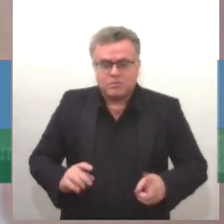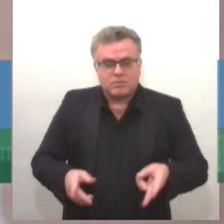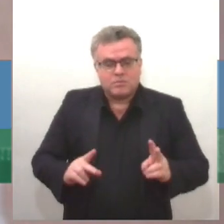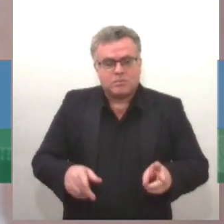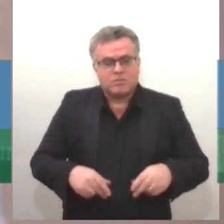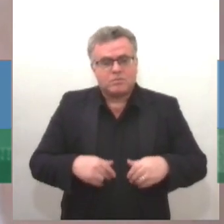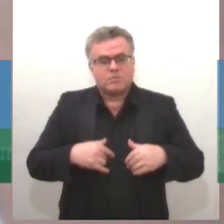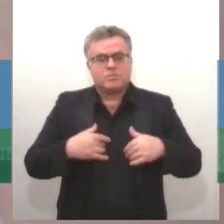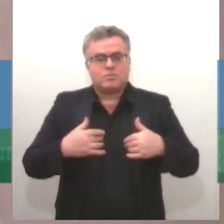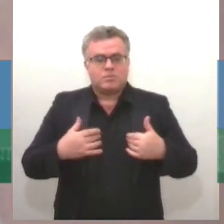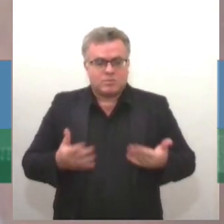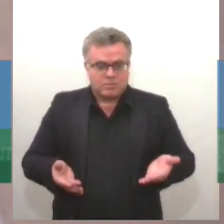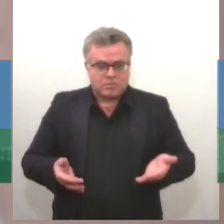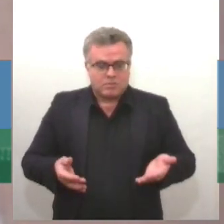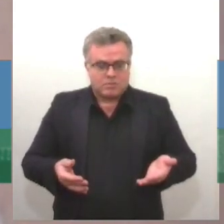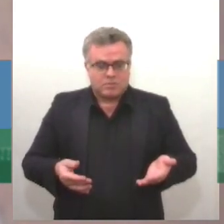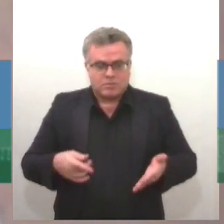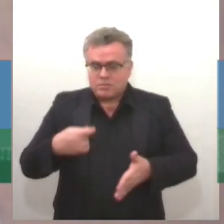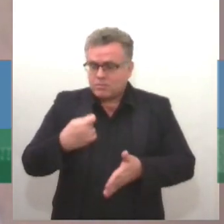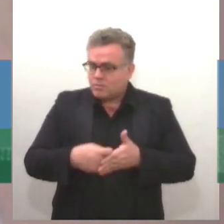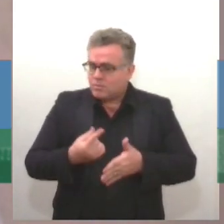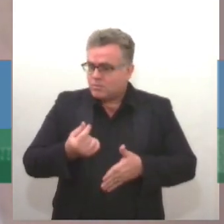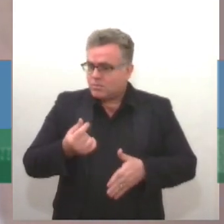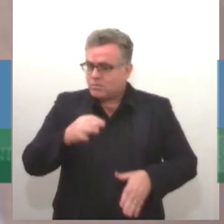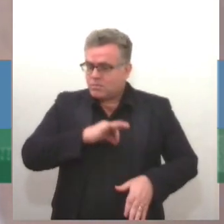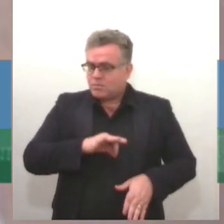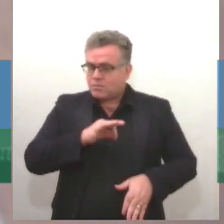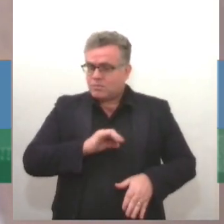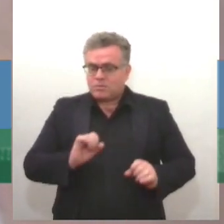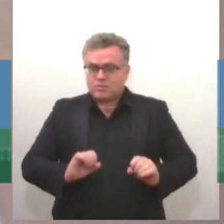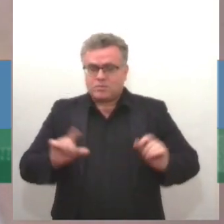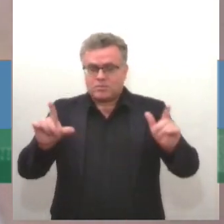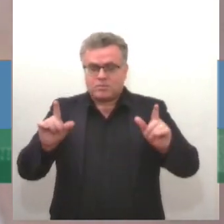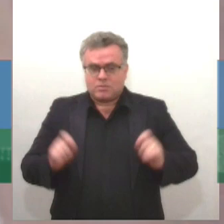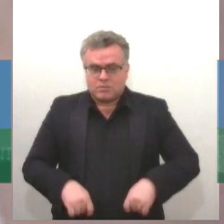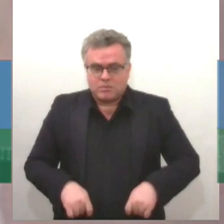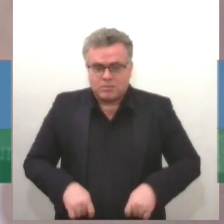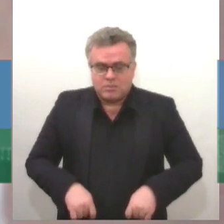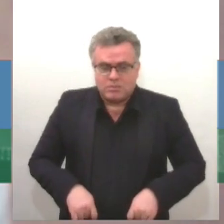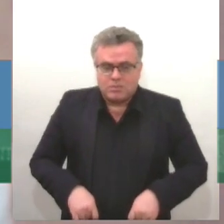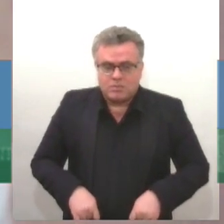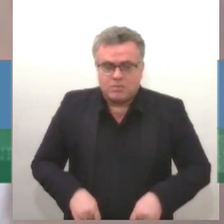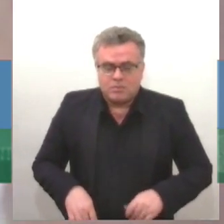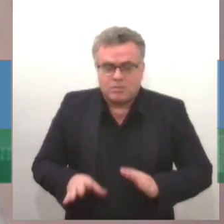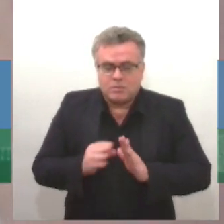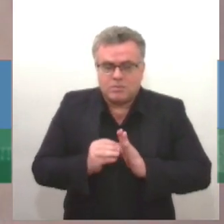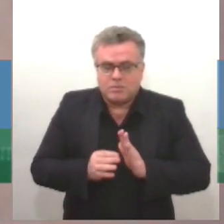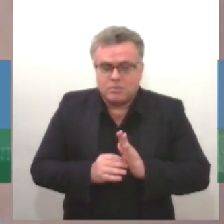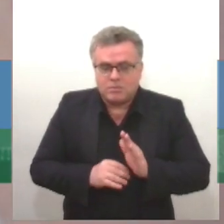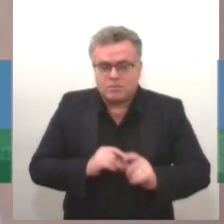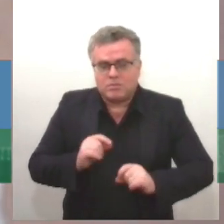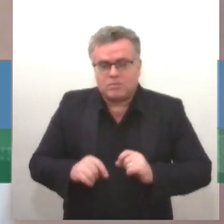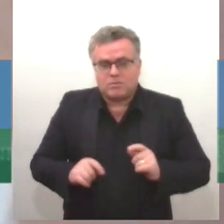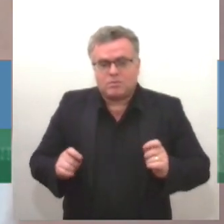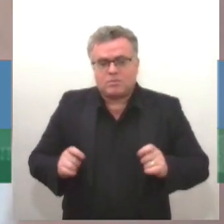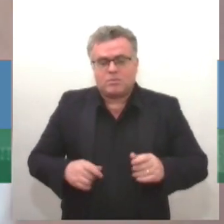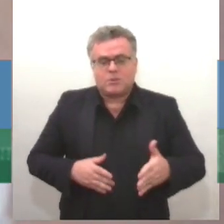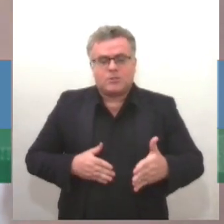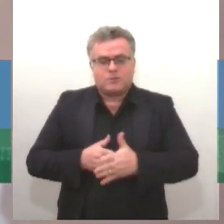pagar salários elevados, sem que isso esteja sujeito a nenhuma restrição de